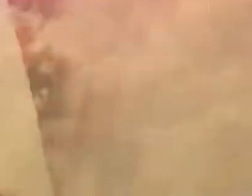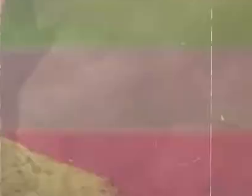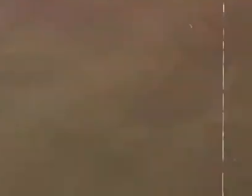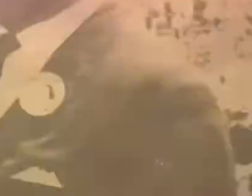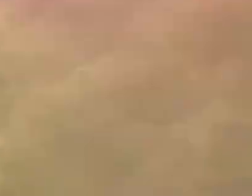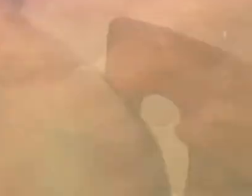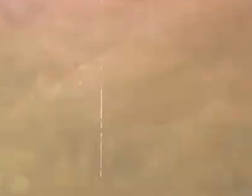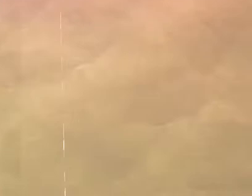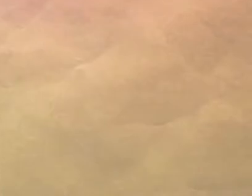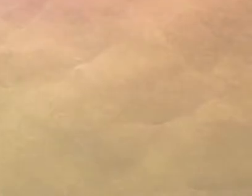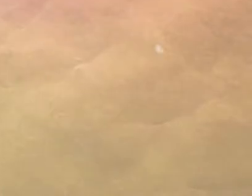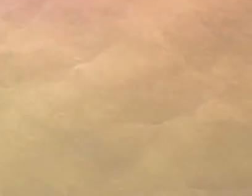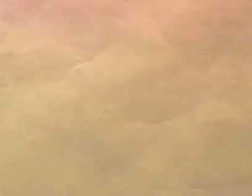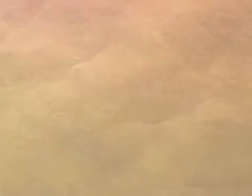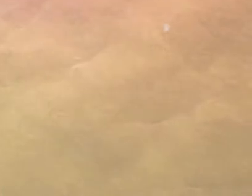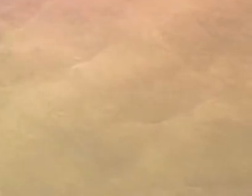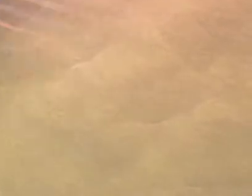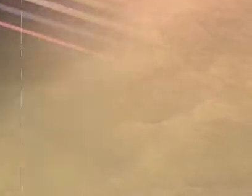e